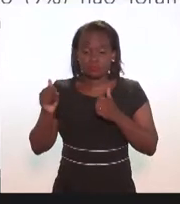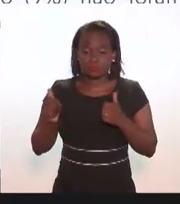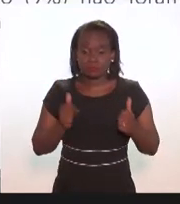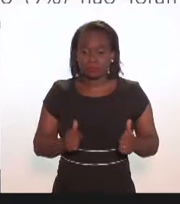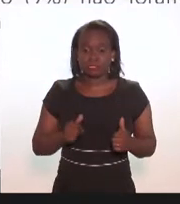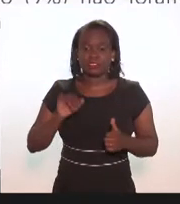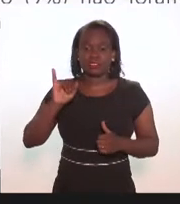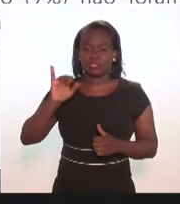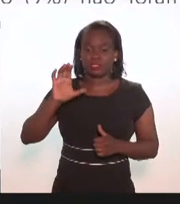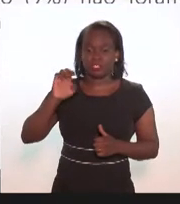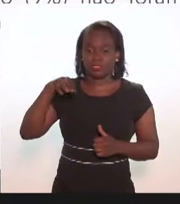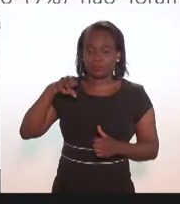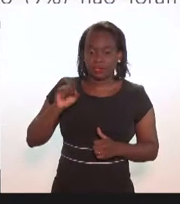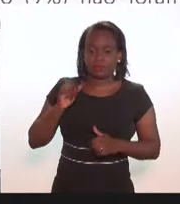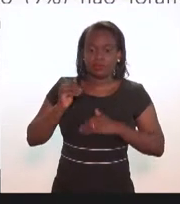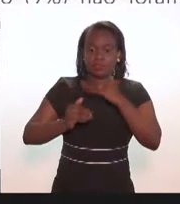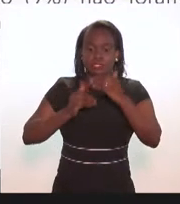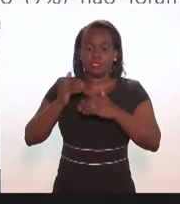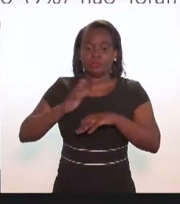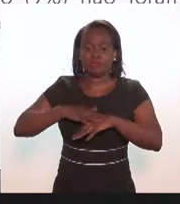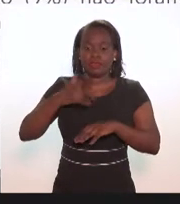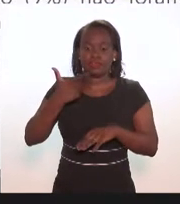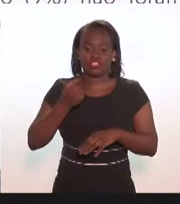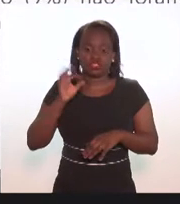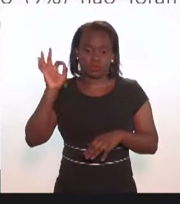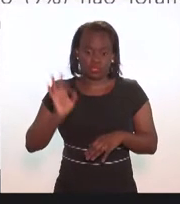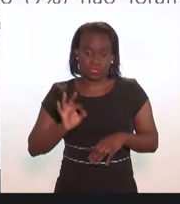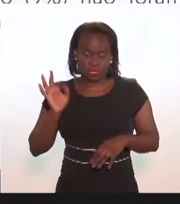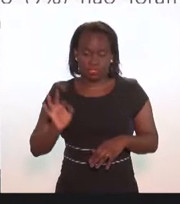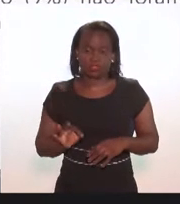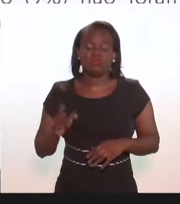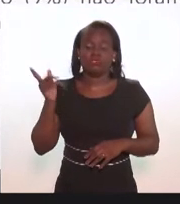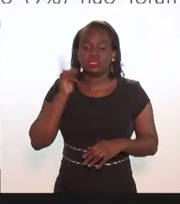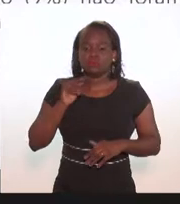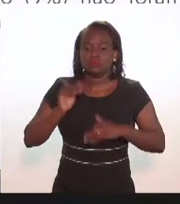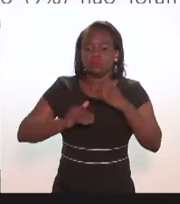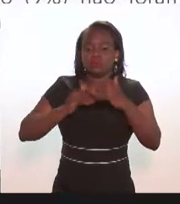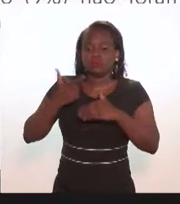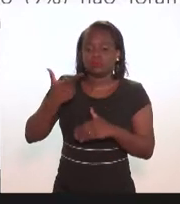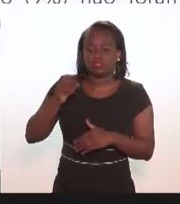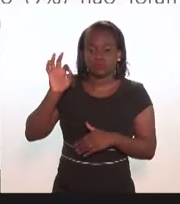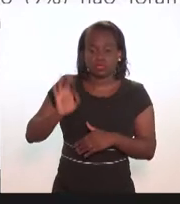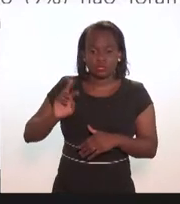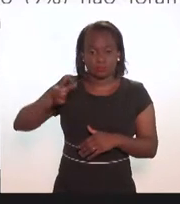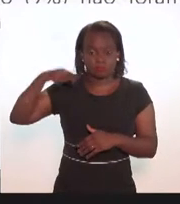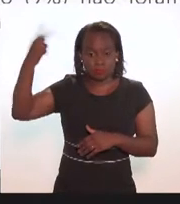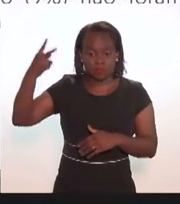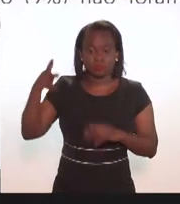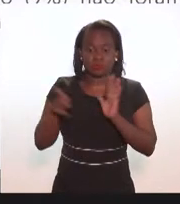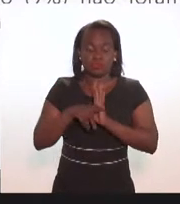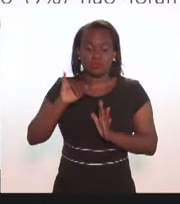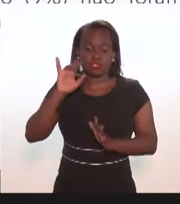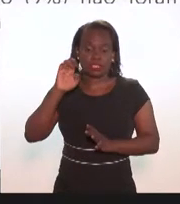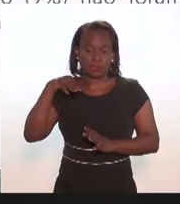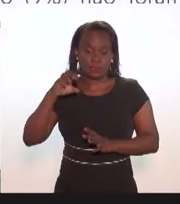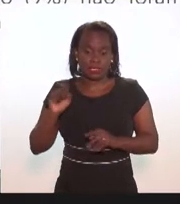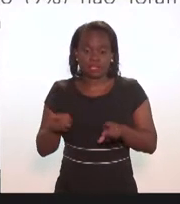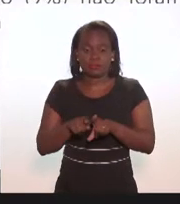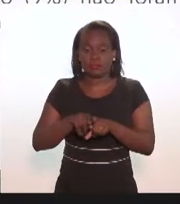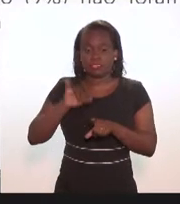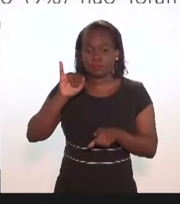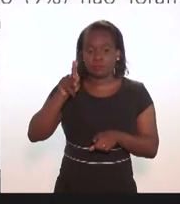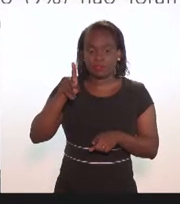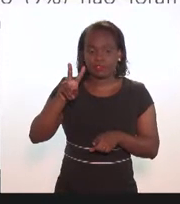o ICMS cresceu mais de 20%. A gente conseguiu um crescimento de mais de 20% do ICMS, o IPVA